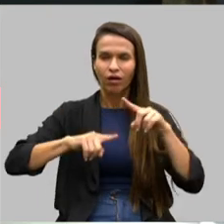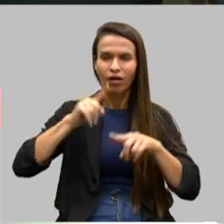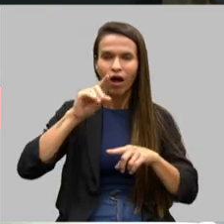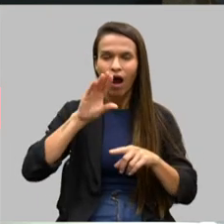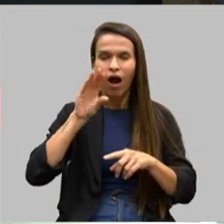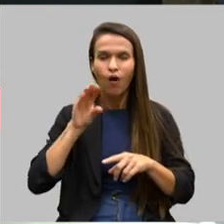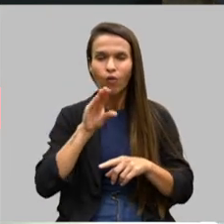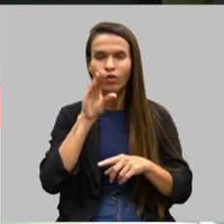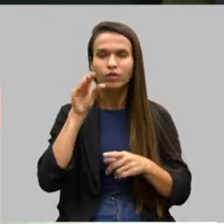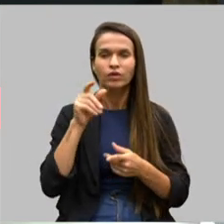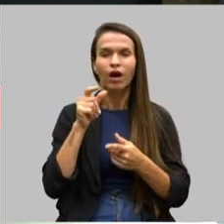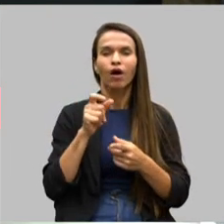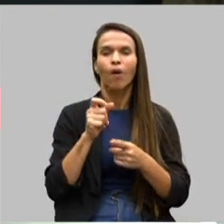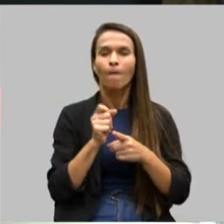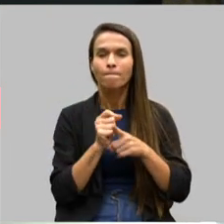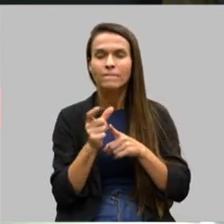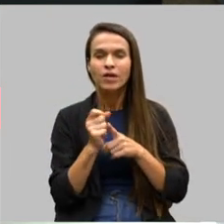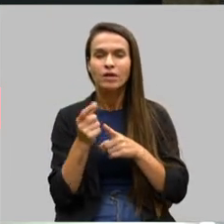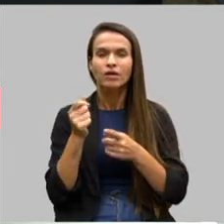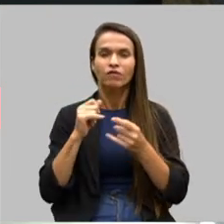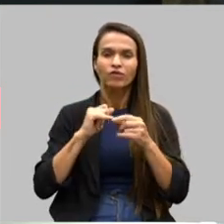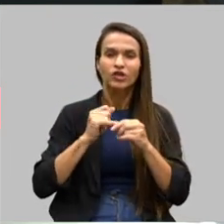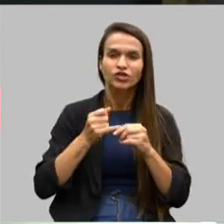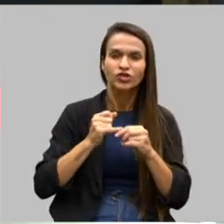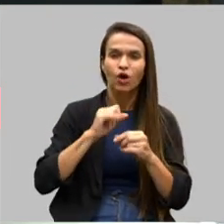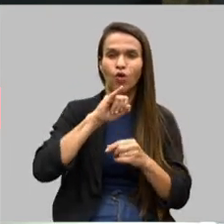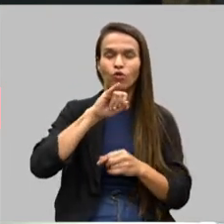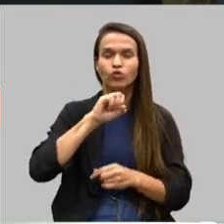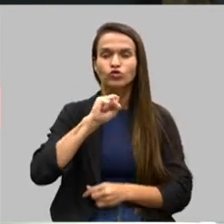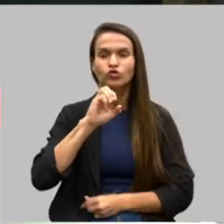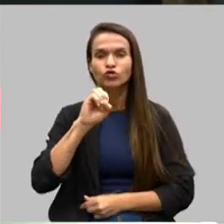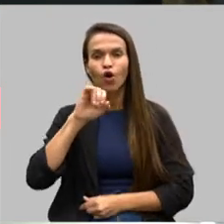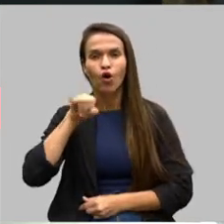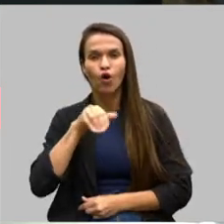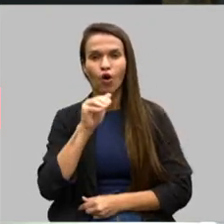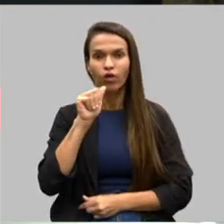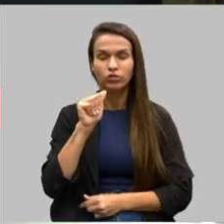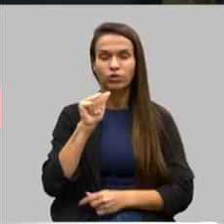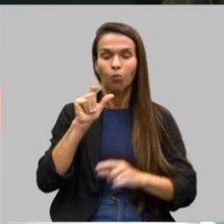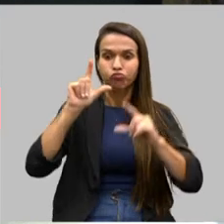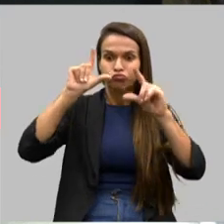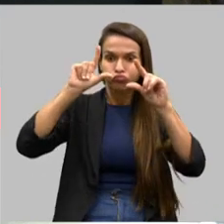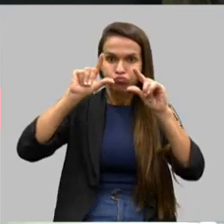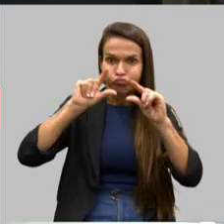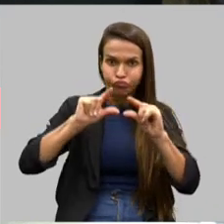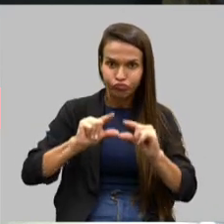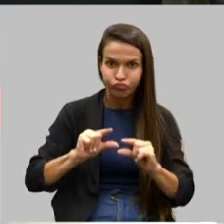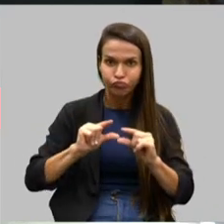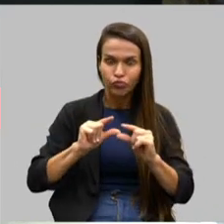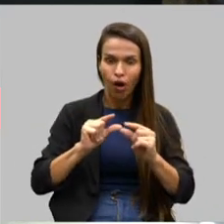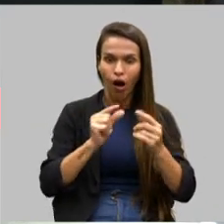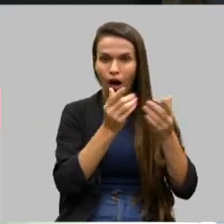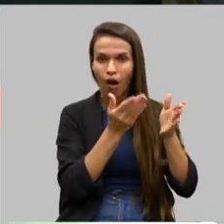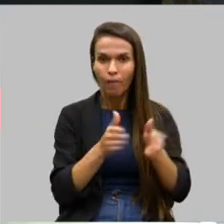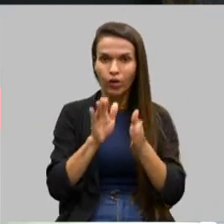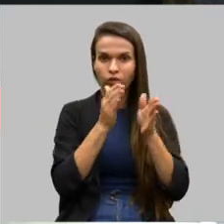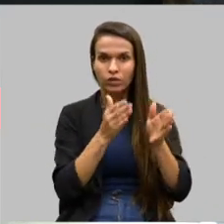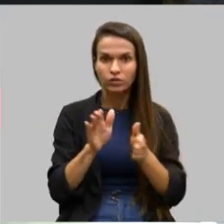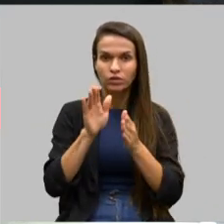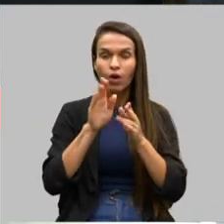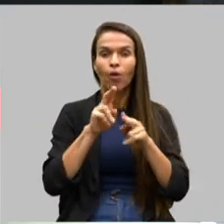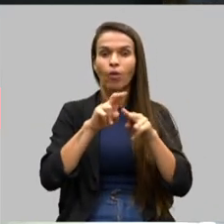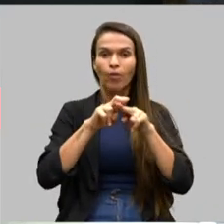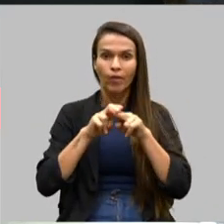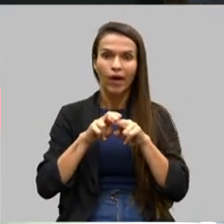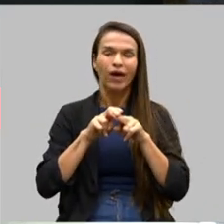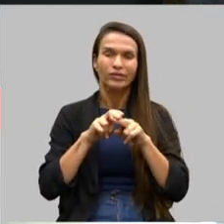feijão, milho, soja, sorgo, trigo, em situação de queda de produção em virtude dessas anomalias, e precisamos